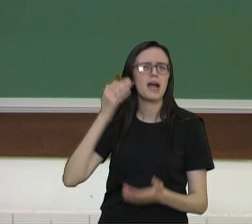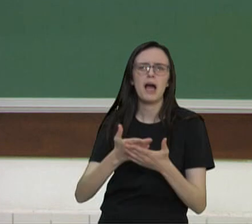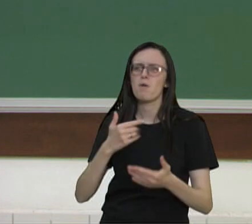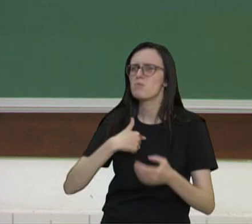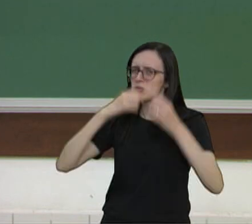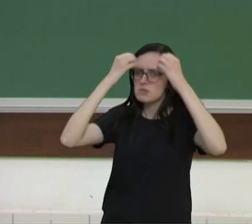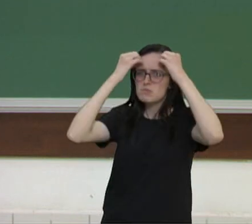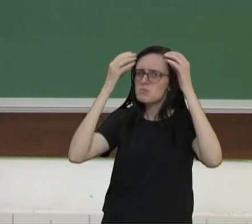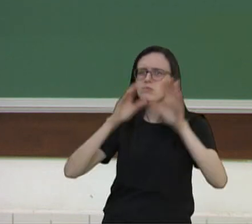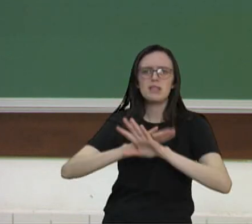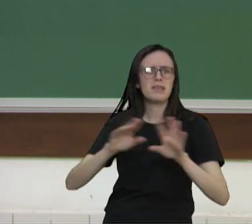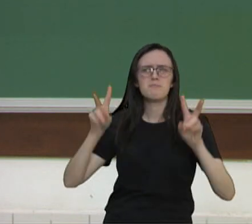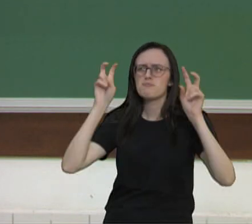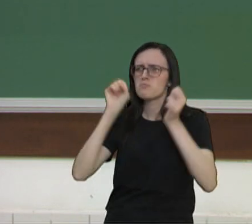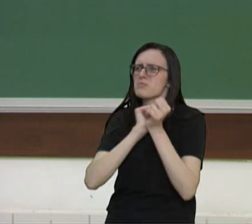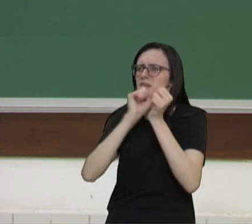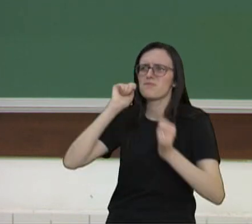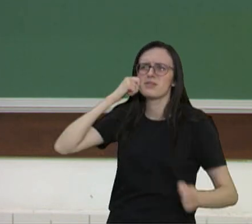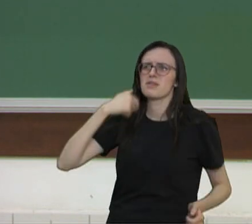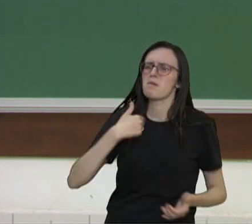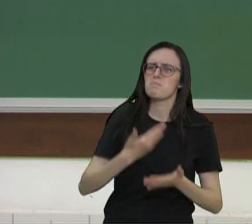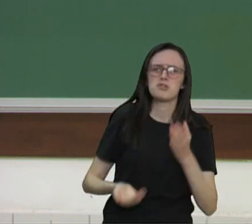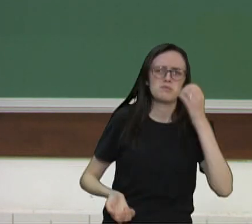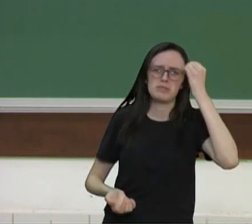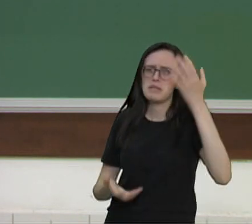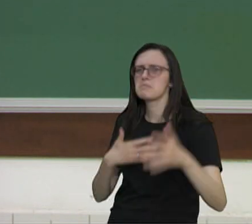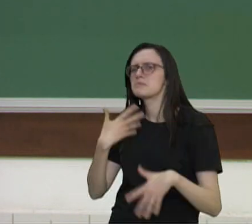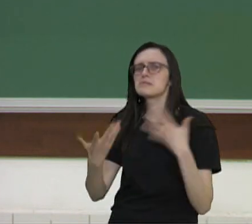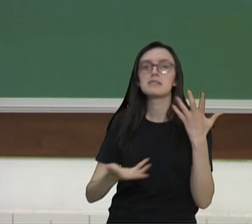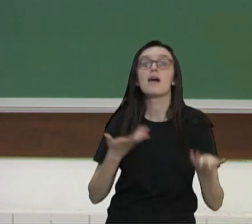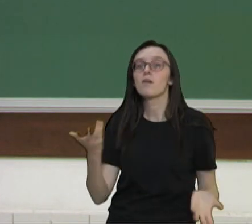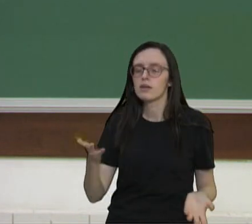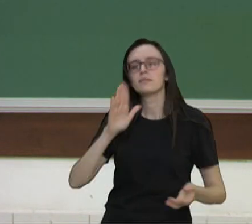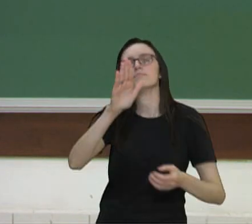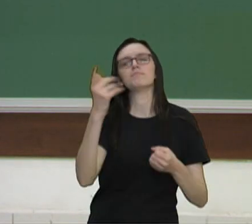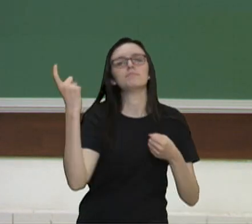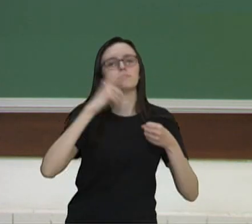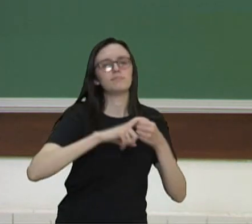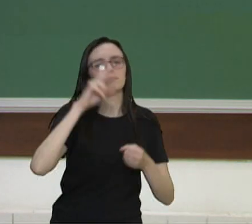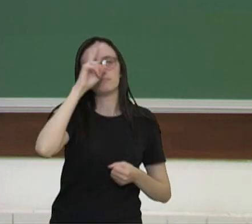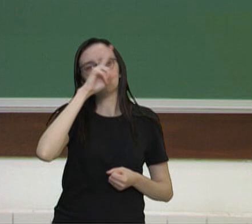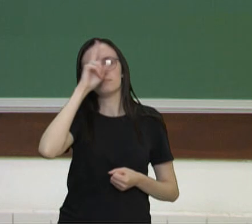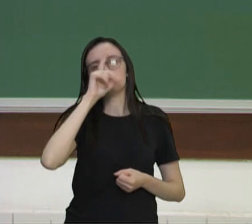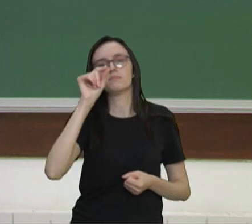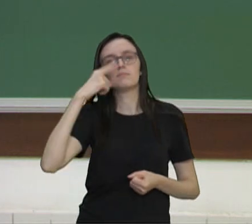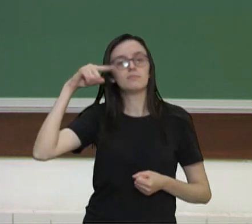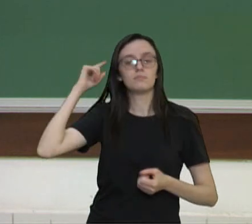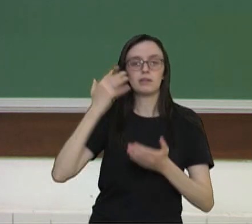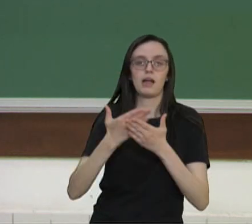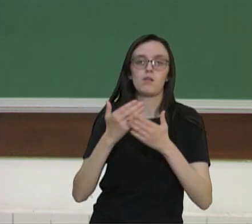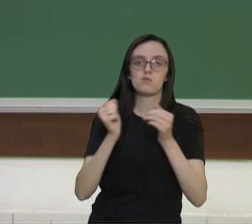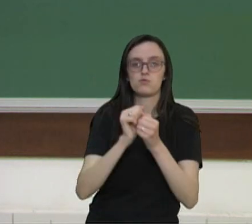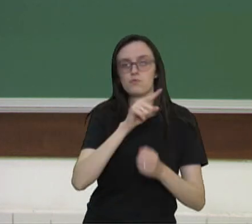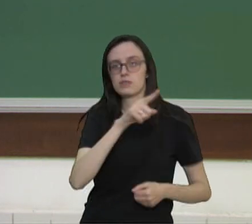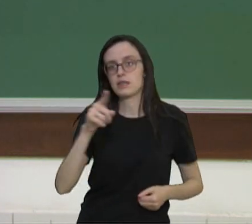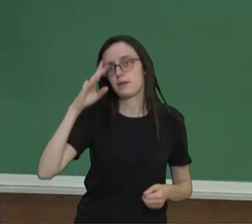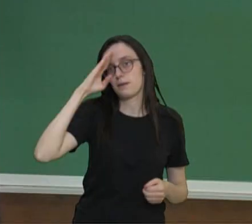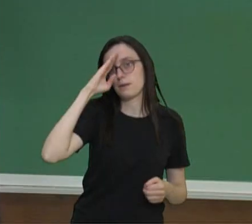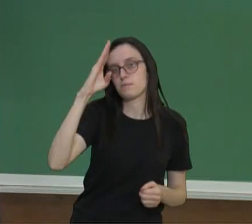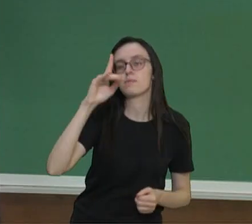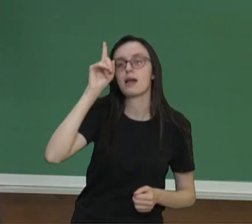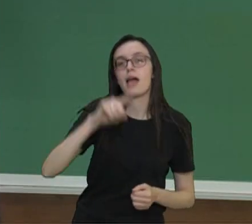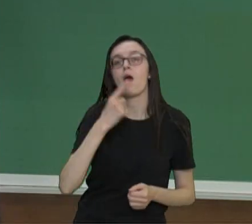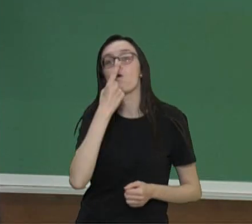sobre escravidão africana, eu perdi, não lembro. E agora? Vamos relembrar então as últimas aulas com você, principalmente